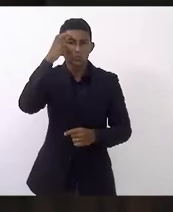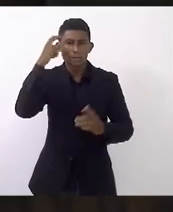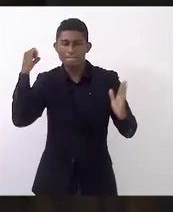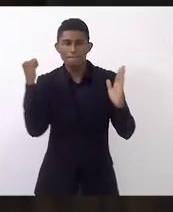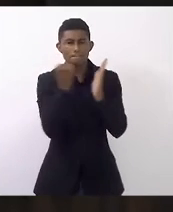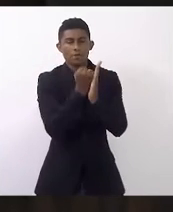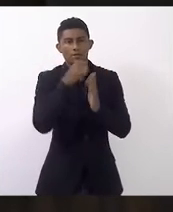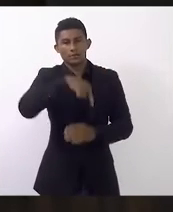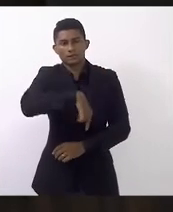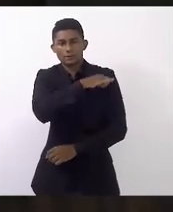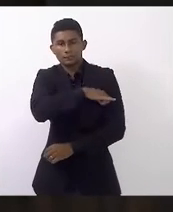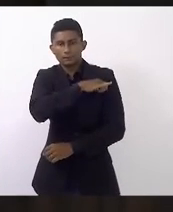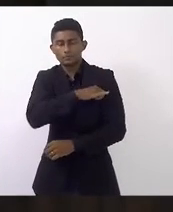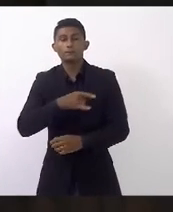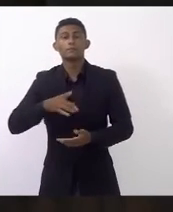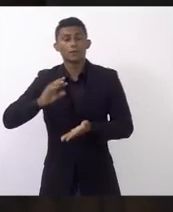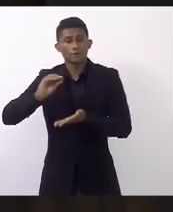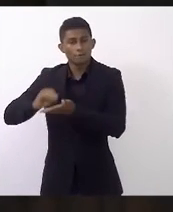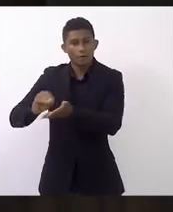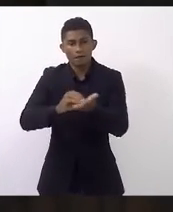das comissões de Constituição e Justiça,